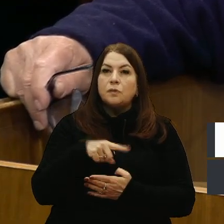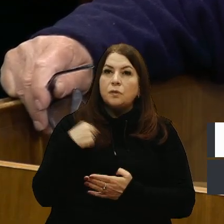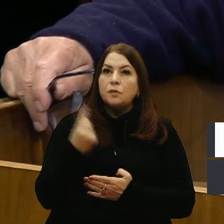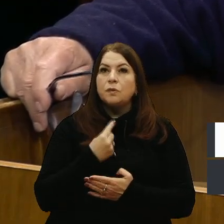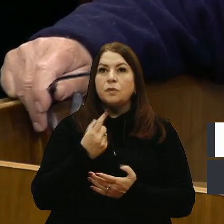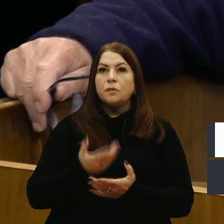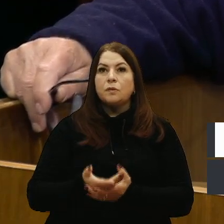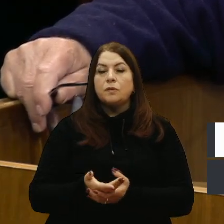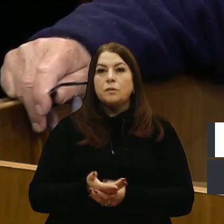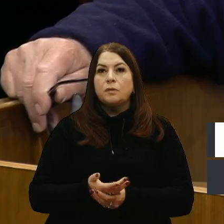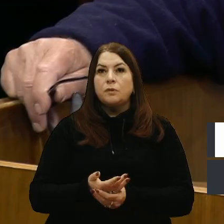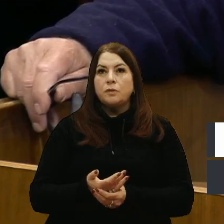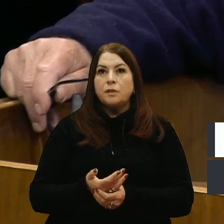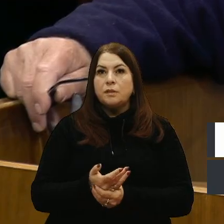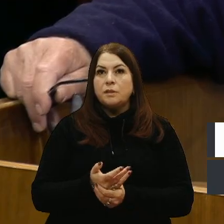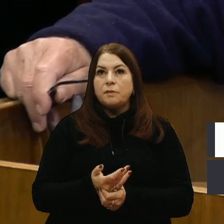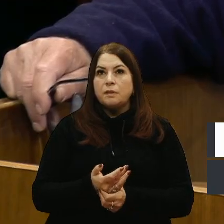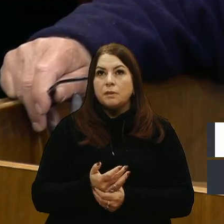gente